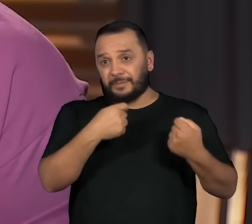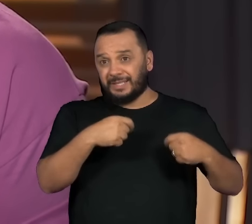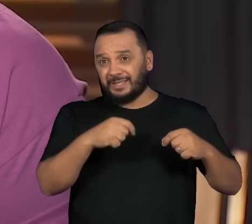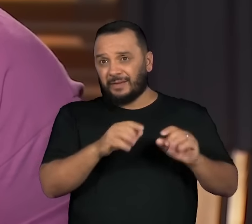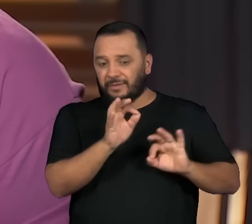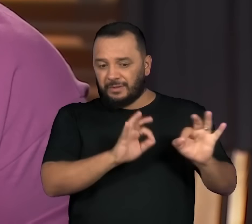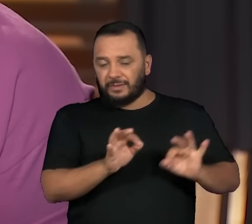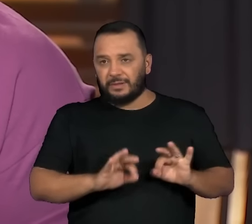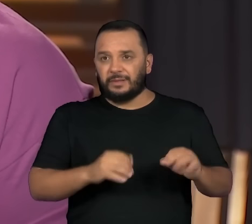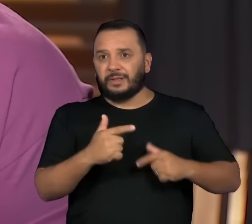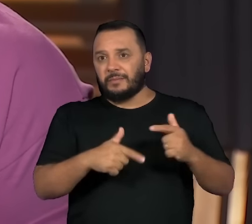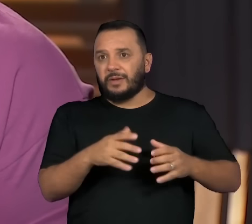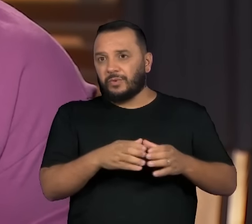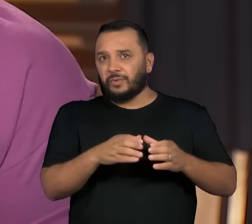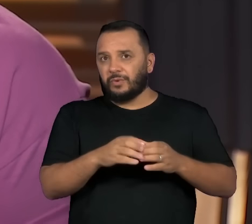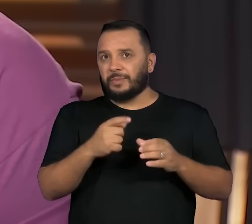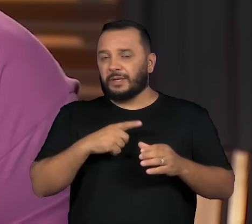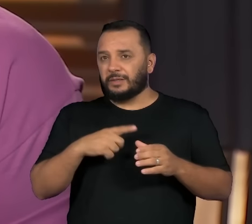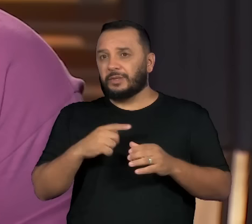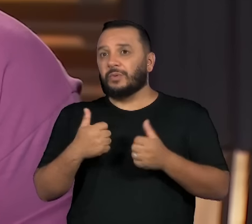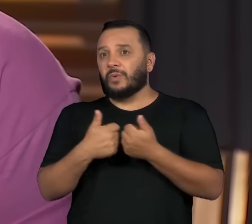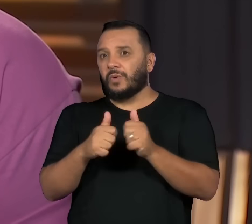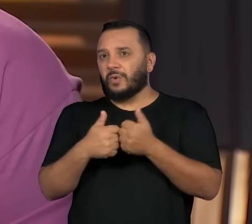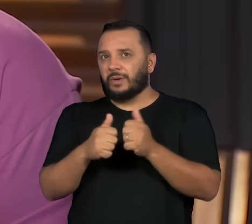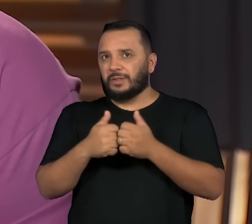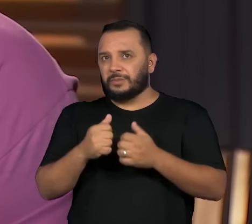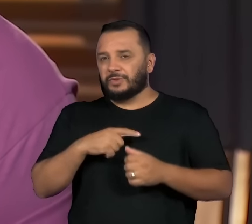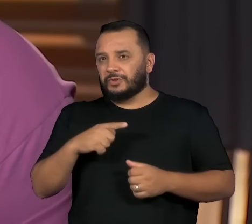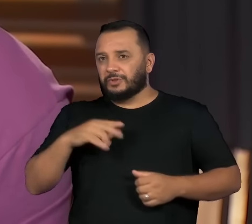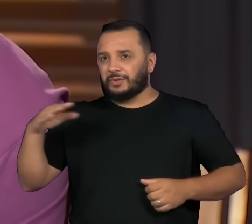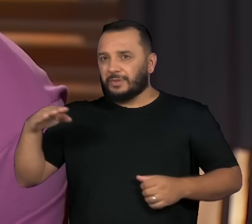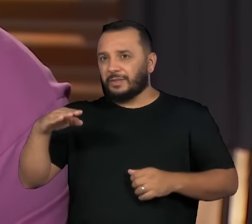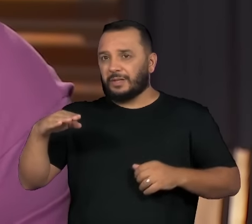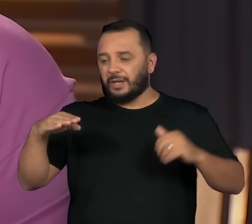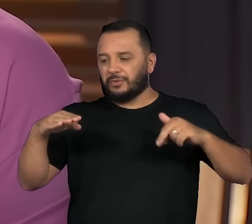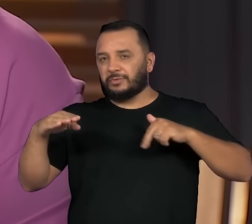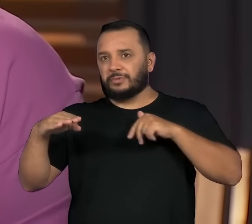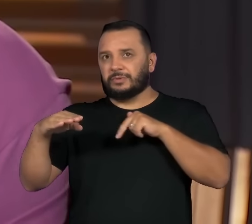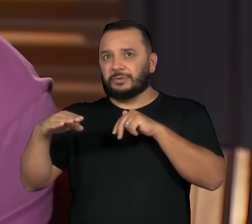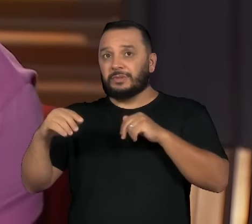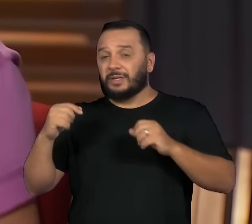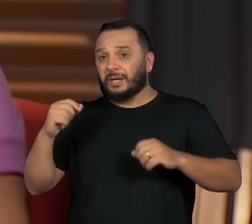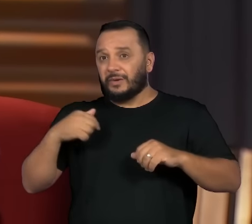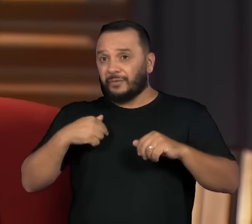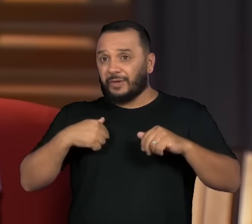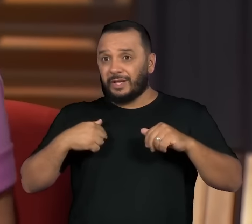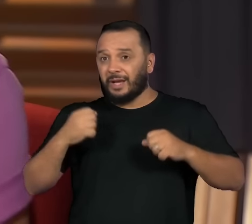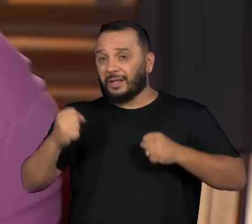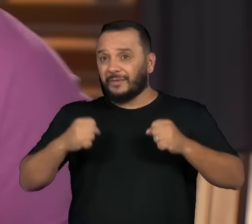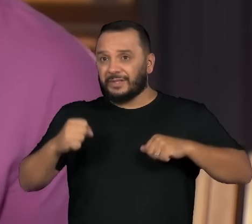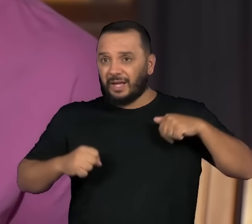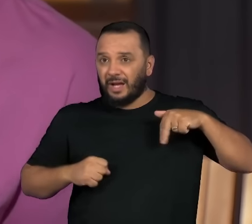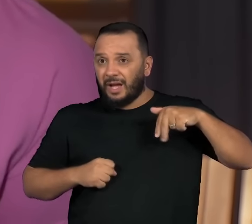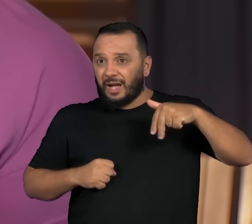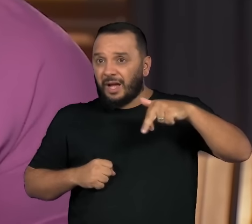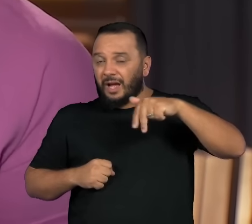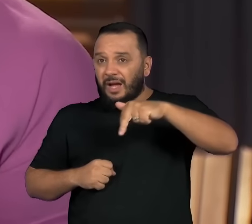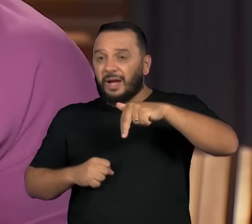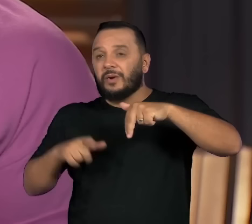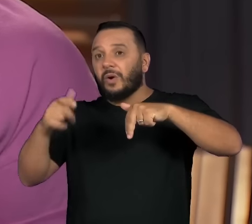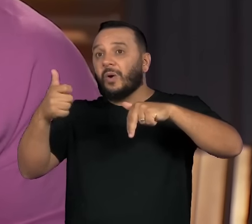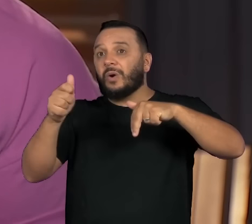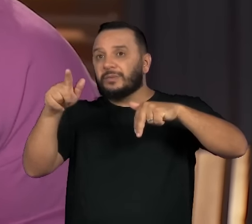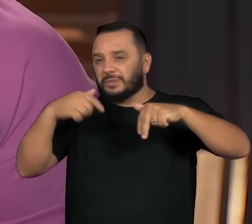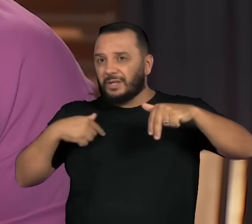pegar um ônibus, mas tinha outro ônibus vindo que era muito mais rápido para minha casa. Eu fui atravessar a rua muito rápido, um carro passou e quebrou minha perna. E